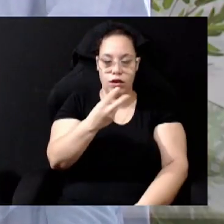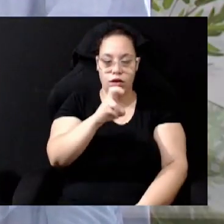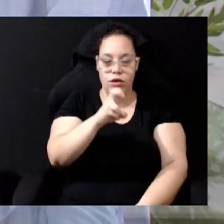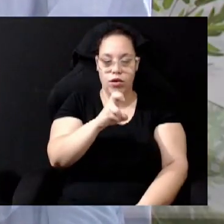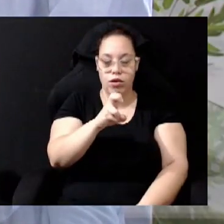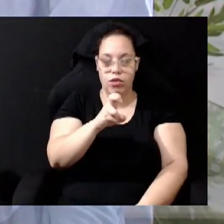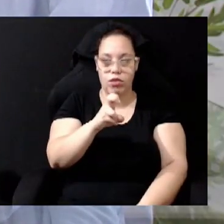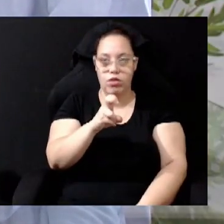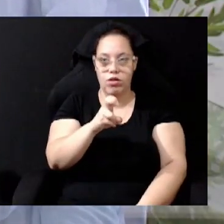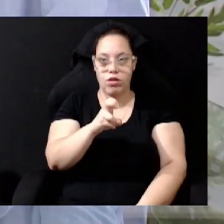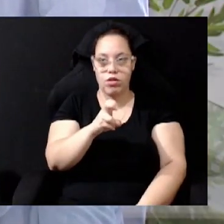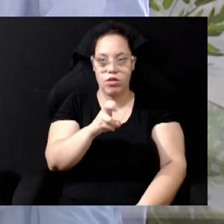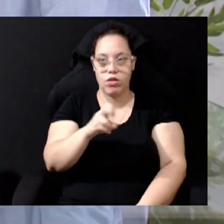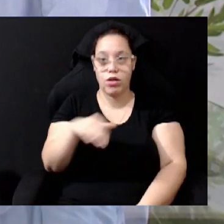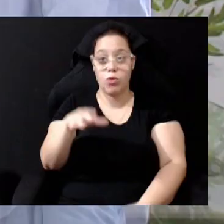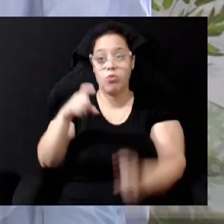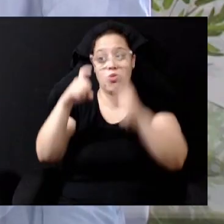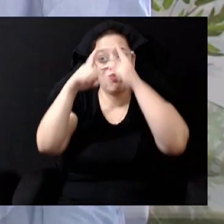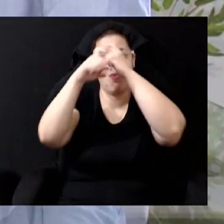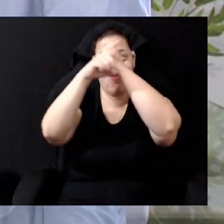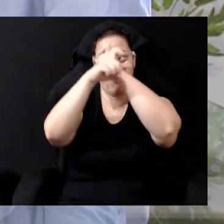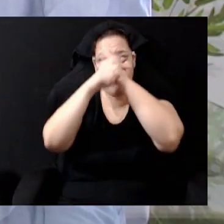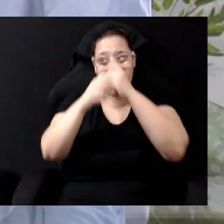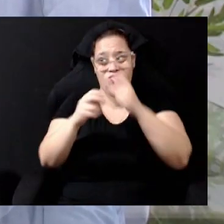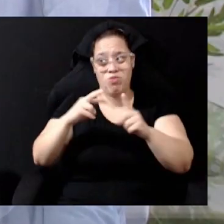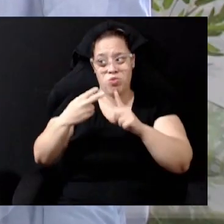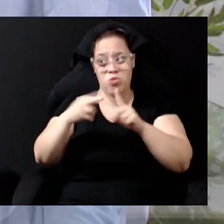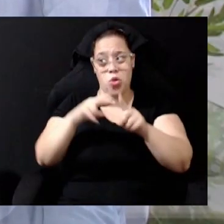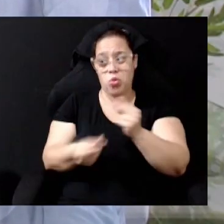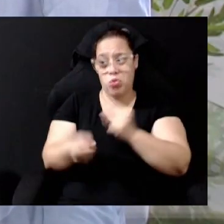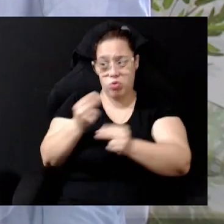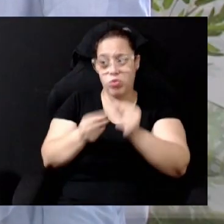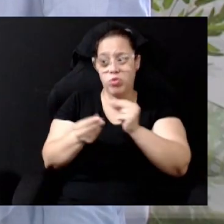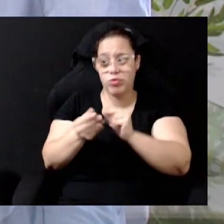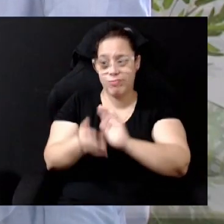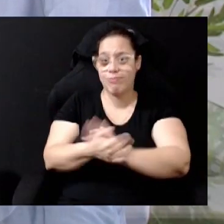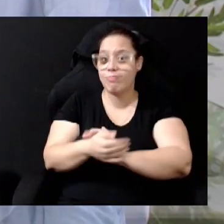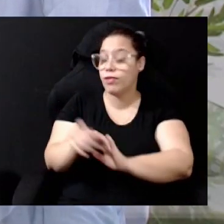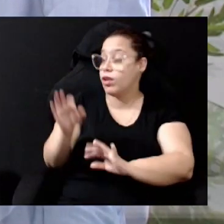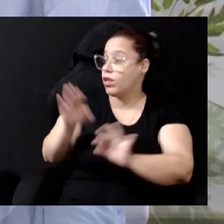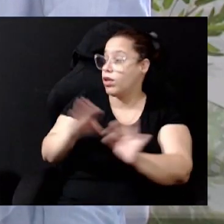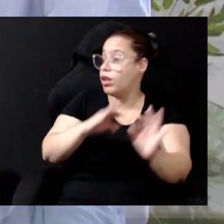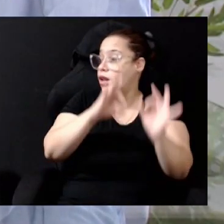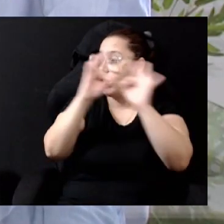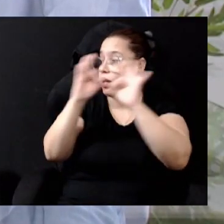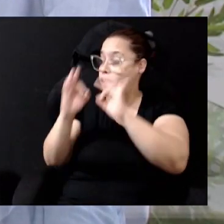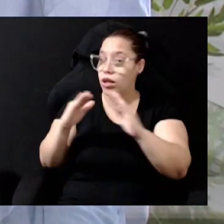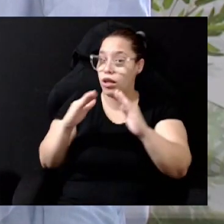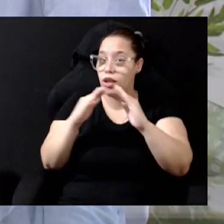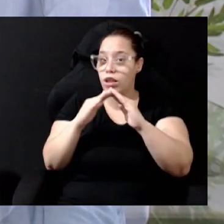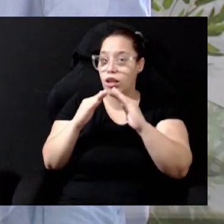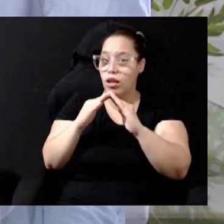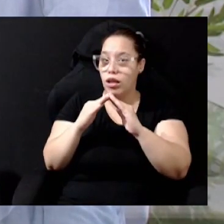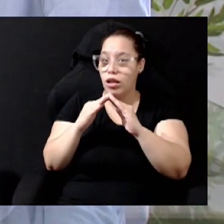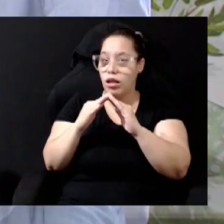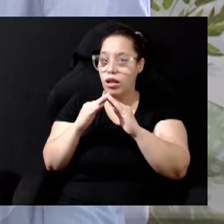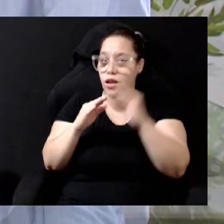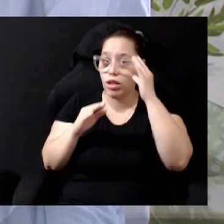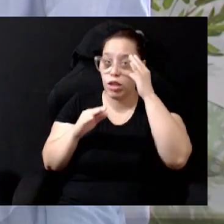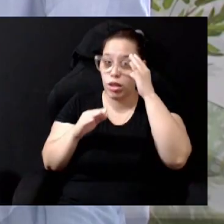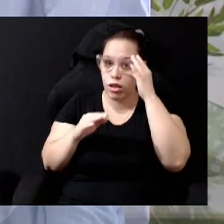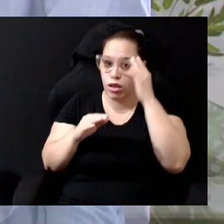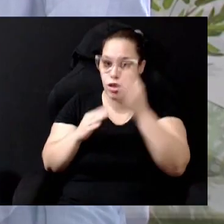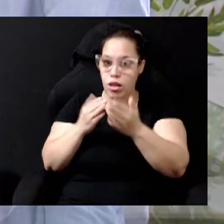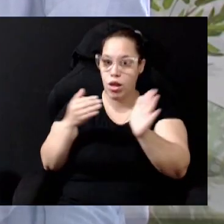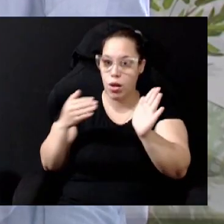um pouco complicado do ponto de vista econômico. Para o pessoal que está no vermelho, é indicado eles usarem o 13º para quitar as dívidas, para